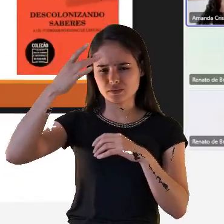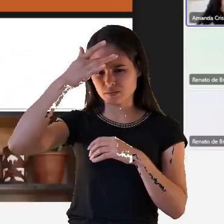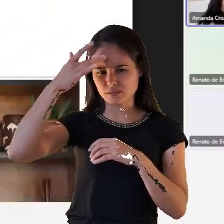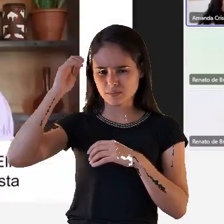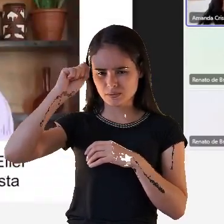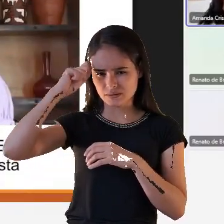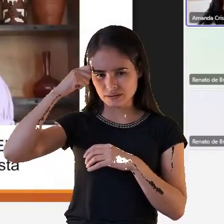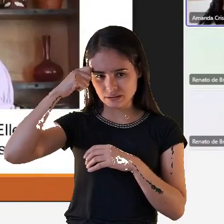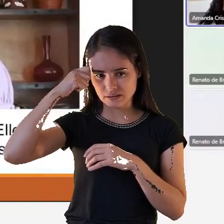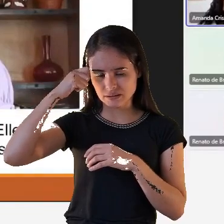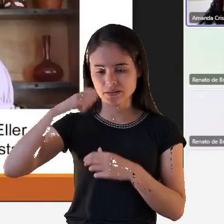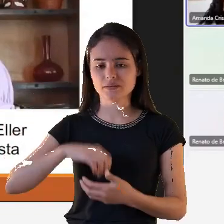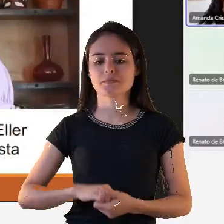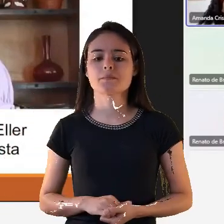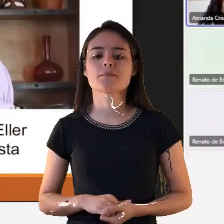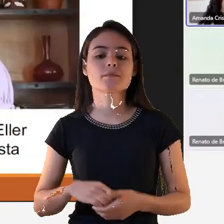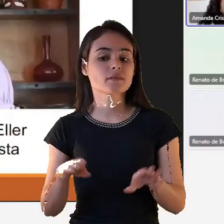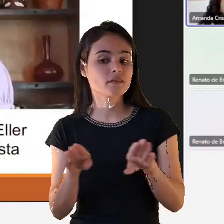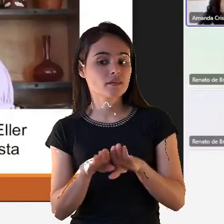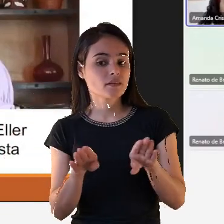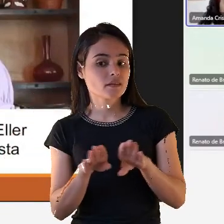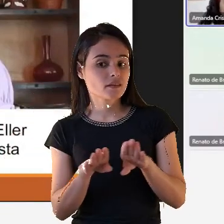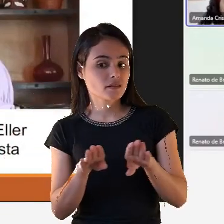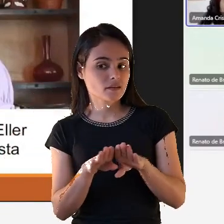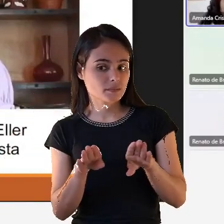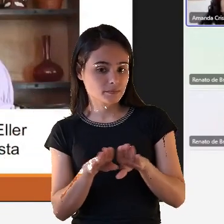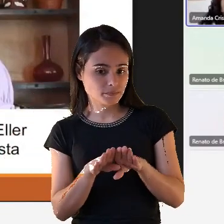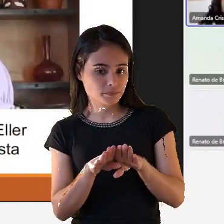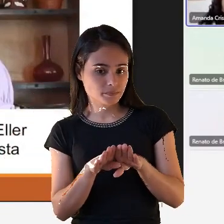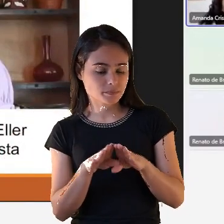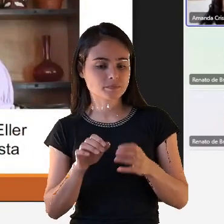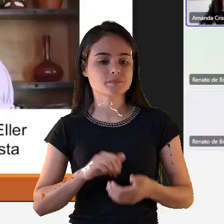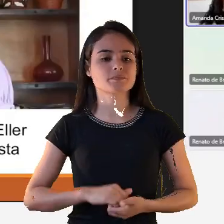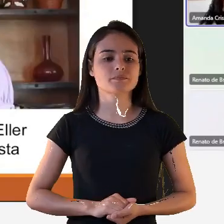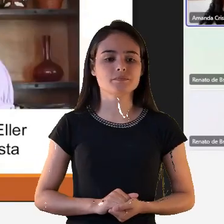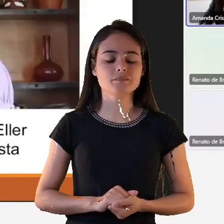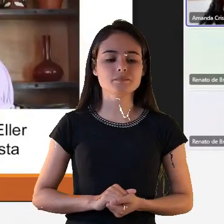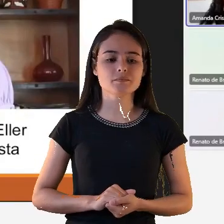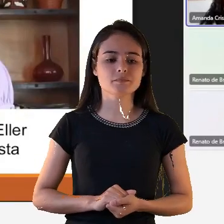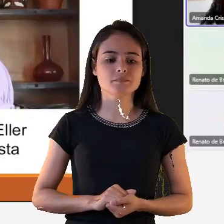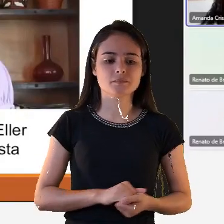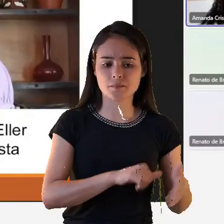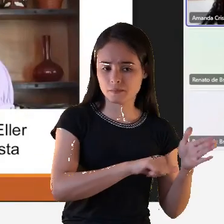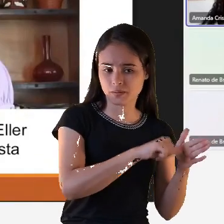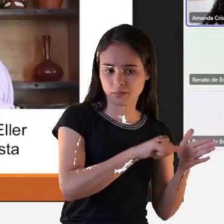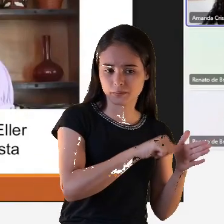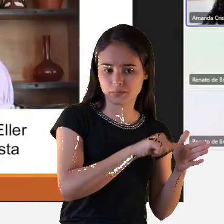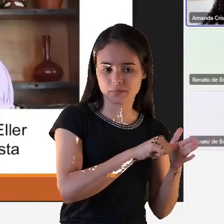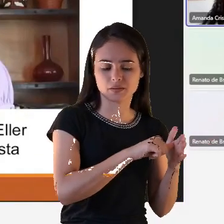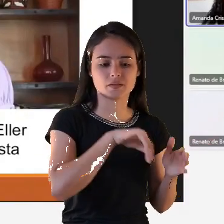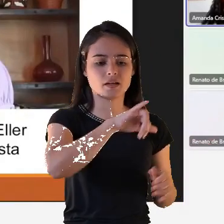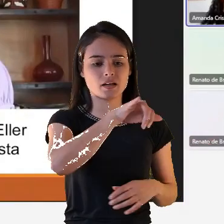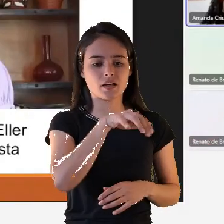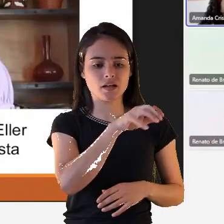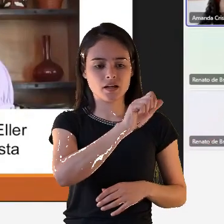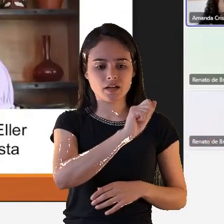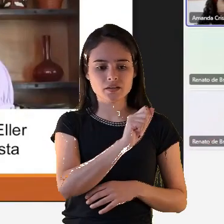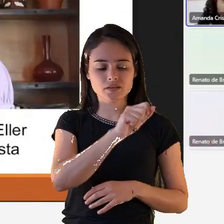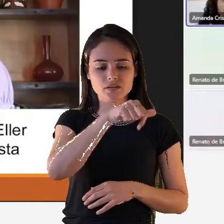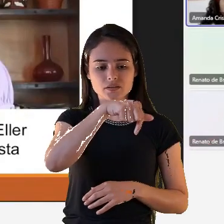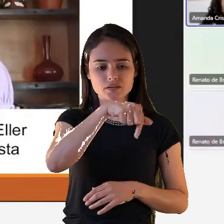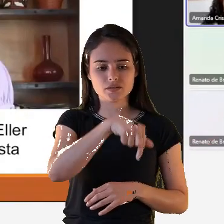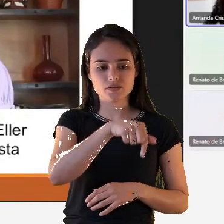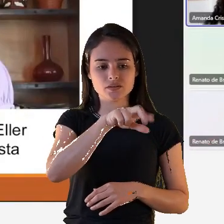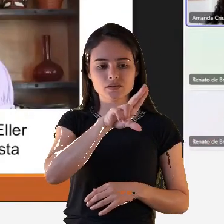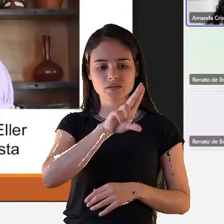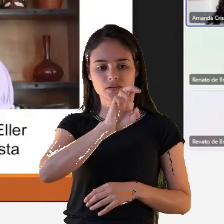passar. Trouxe também outros dois nomes importantíssimos, né? O primeiro, que é a doutora Jaqueline Góes Jesus,